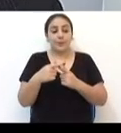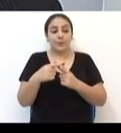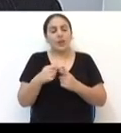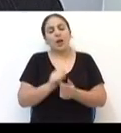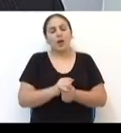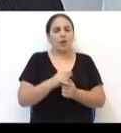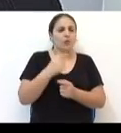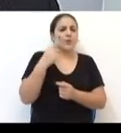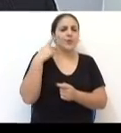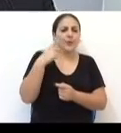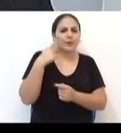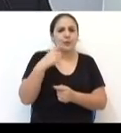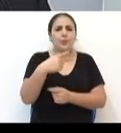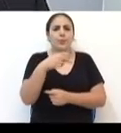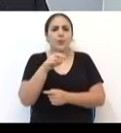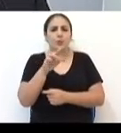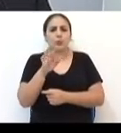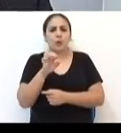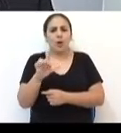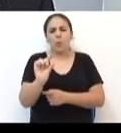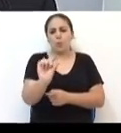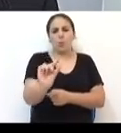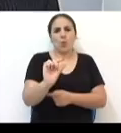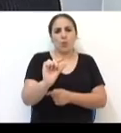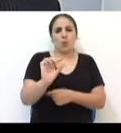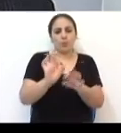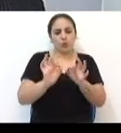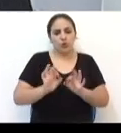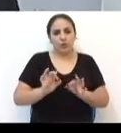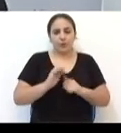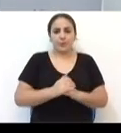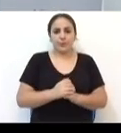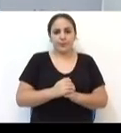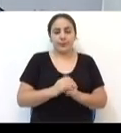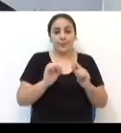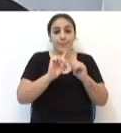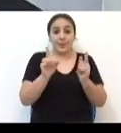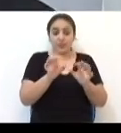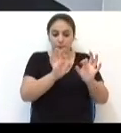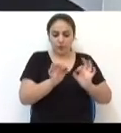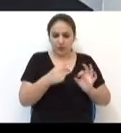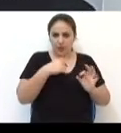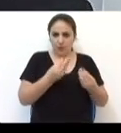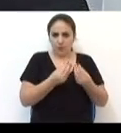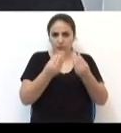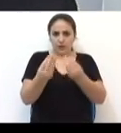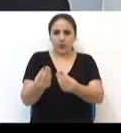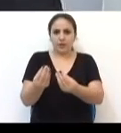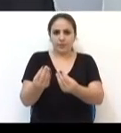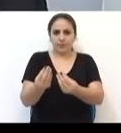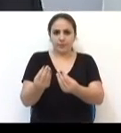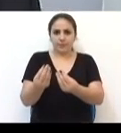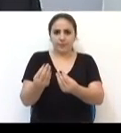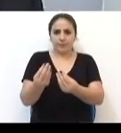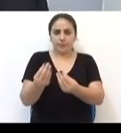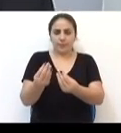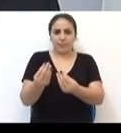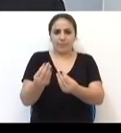vereador Pontual tinha um número muito pequeno de projetos. Mas os projetos que eu encaminhei para essa